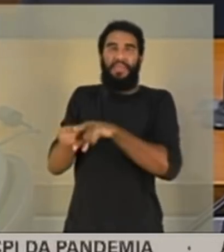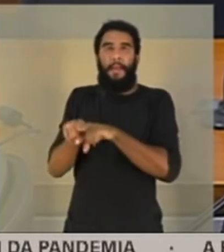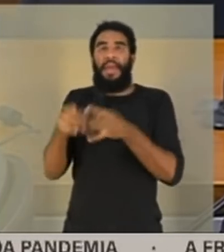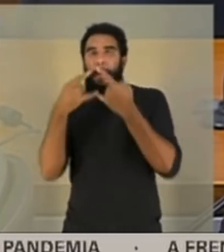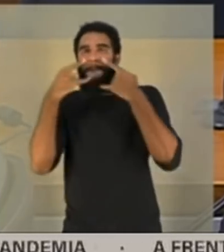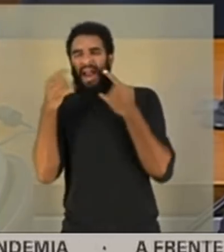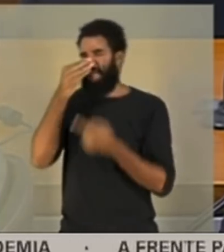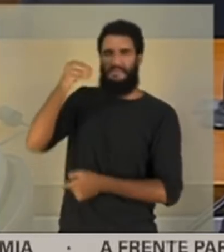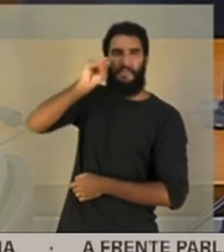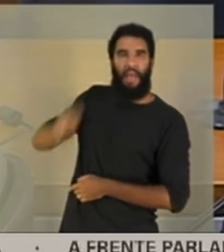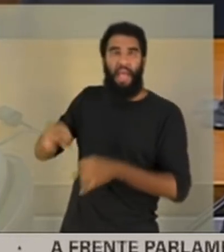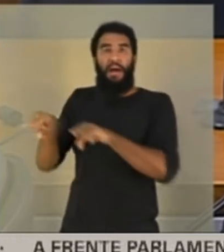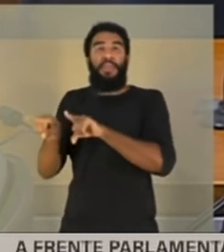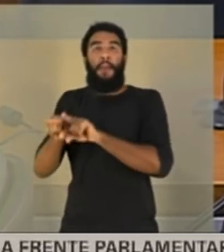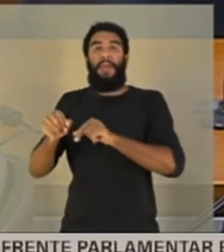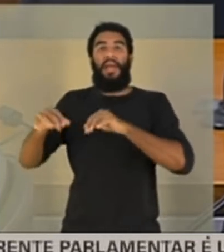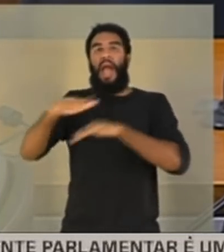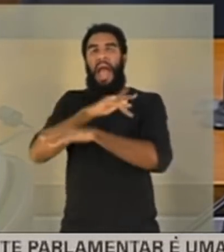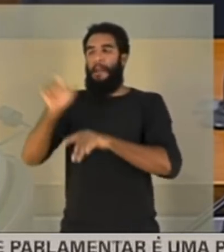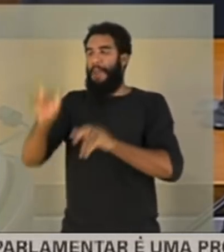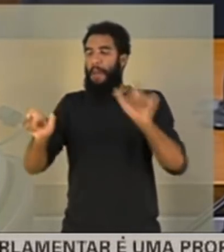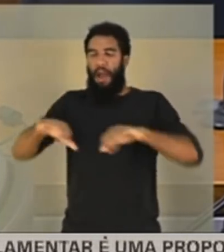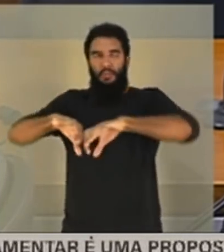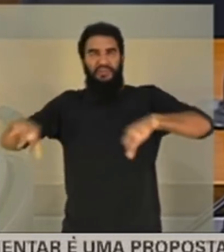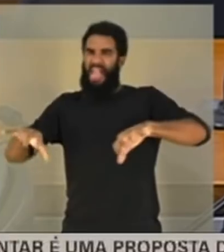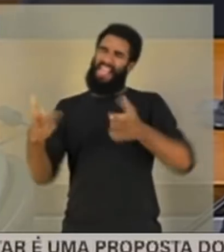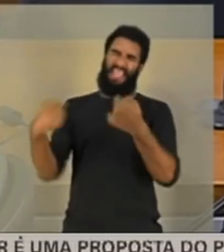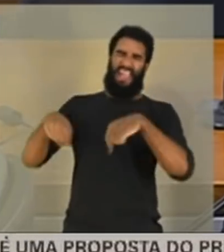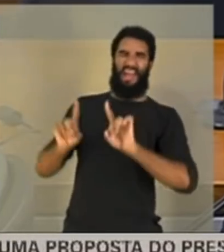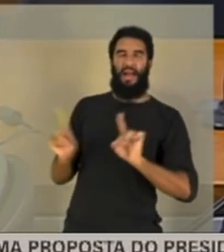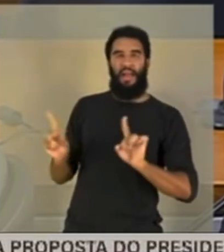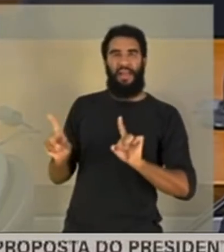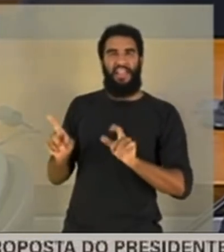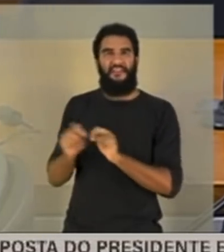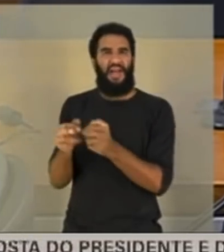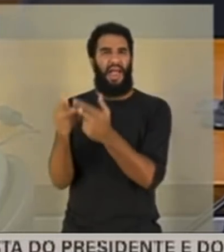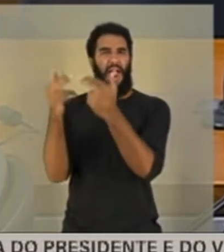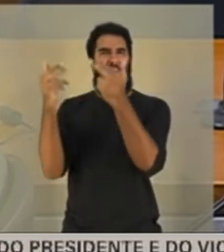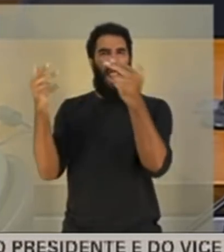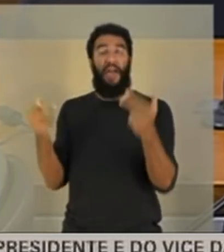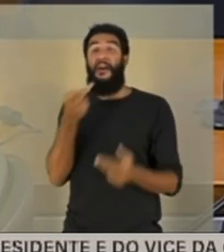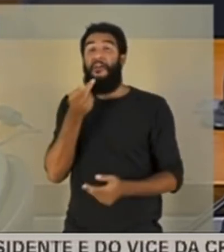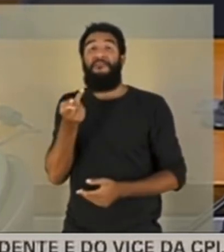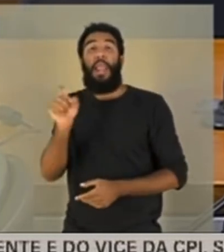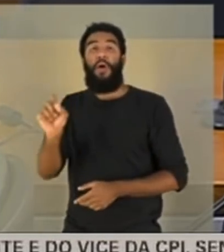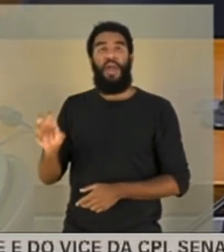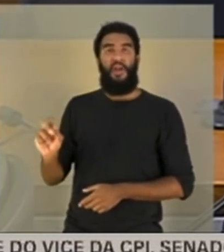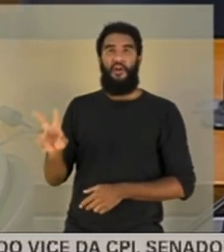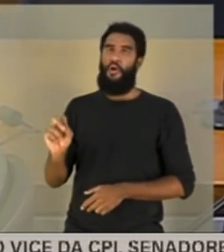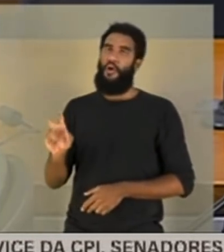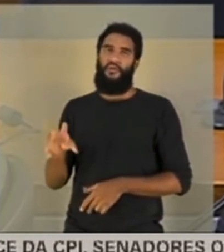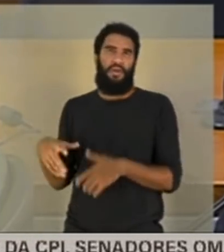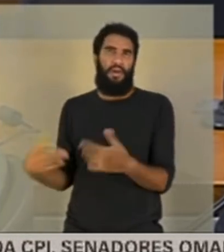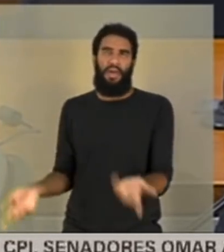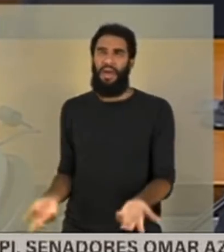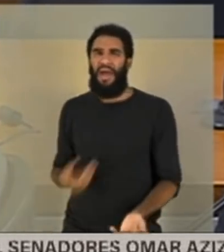máscara, menosprezar o distanciamento social, trivializar o poder letal do vírus. Me perdoe mais uma vez de